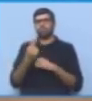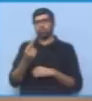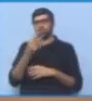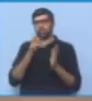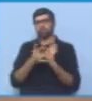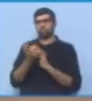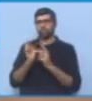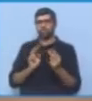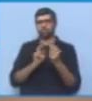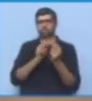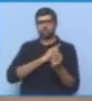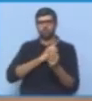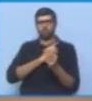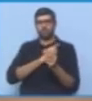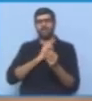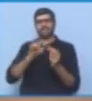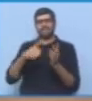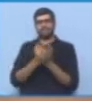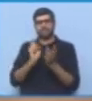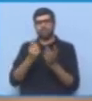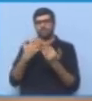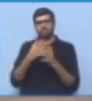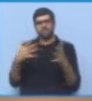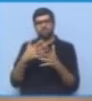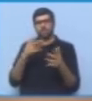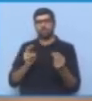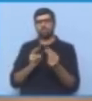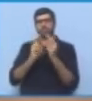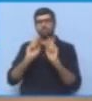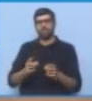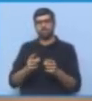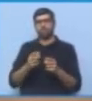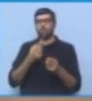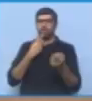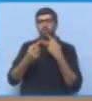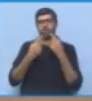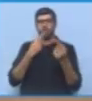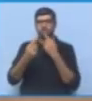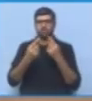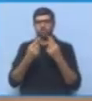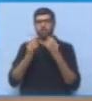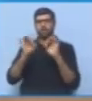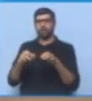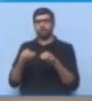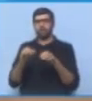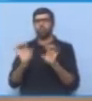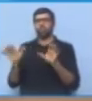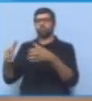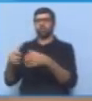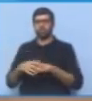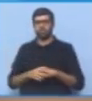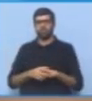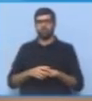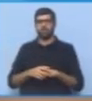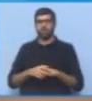começa sempre no encontro pessoal, não sempre, mas maioritariamente começa no encontro pessoal, um diálogo, e termina numa comunidade.